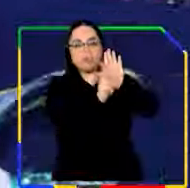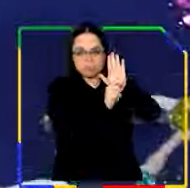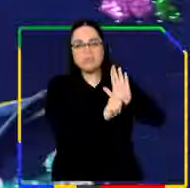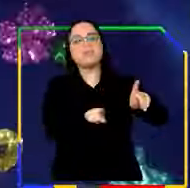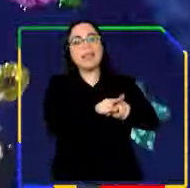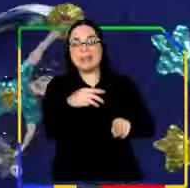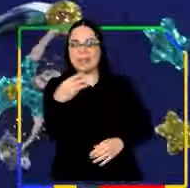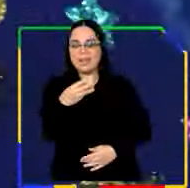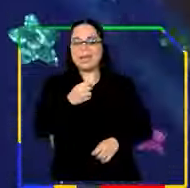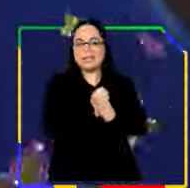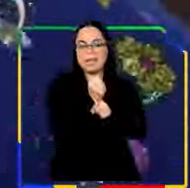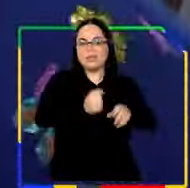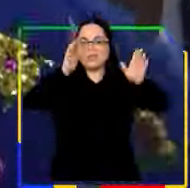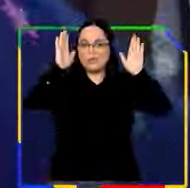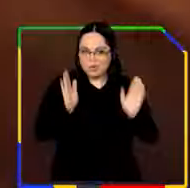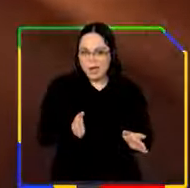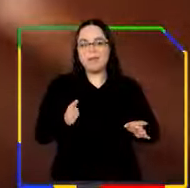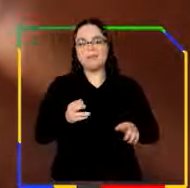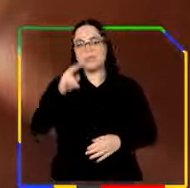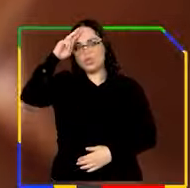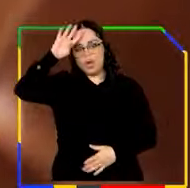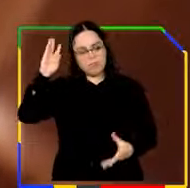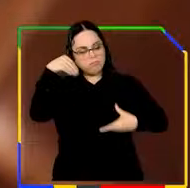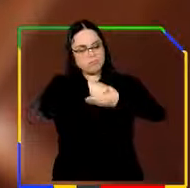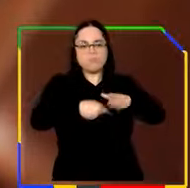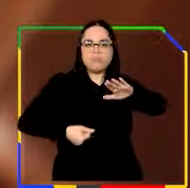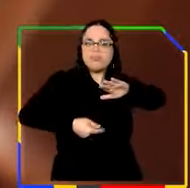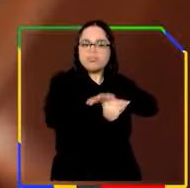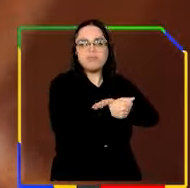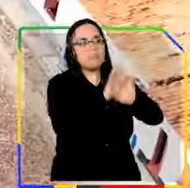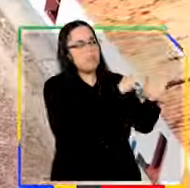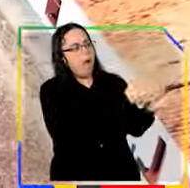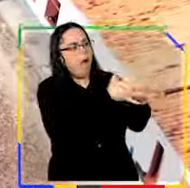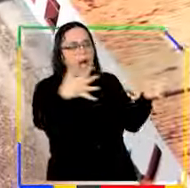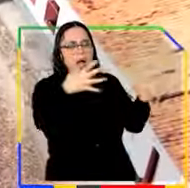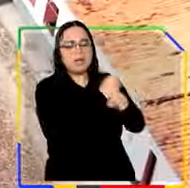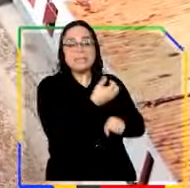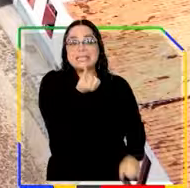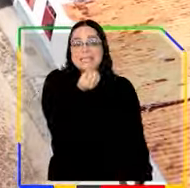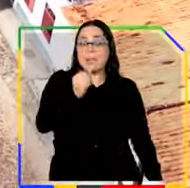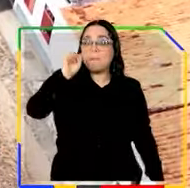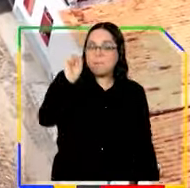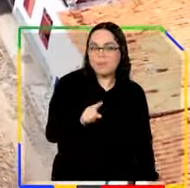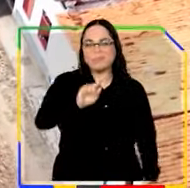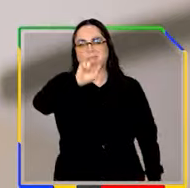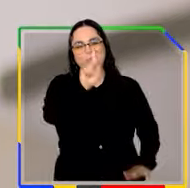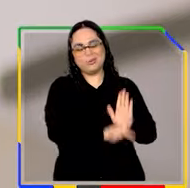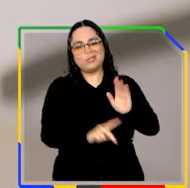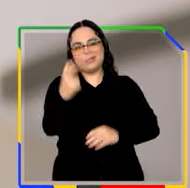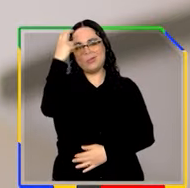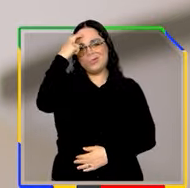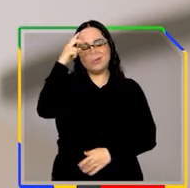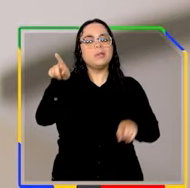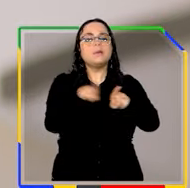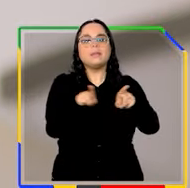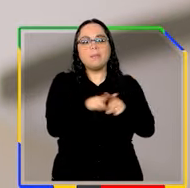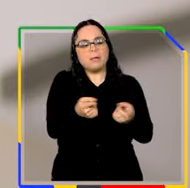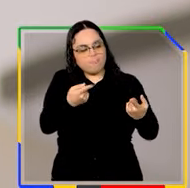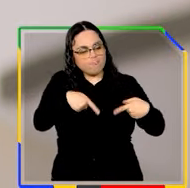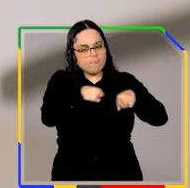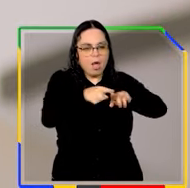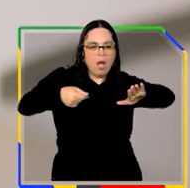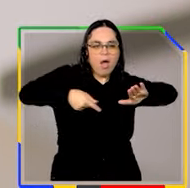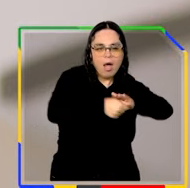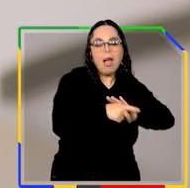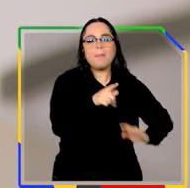que tem 33 anos de história e financiou mais de 60 mil projetos culturais. Criamos as linhas especiais de